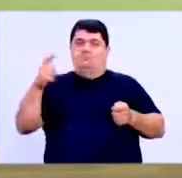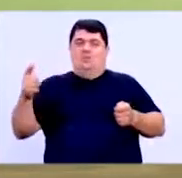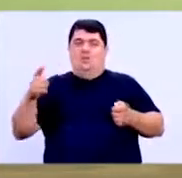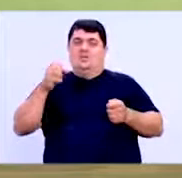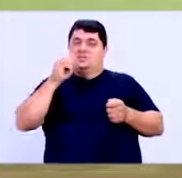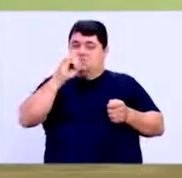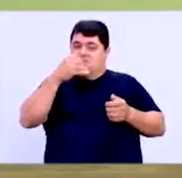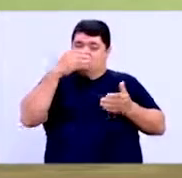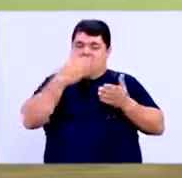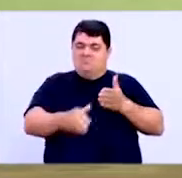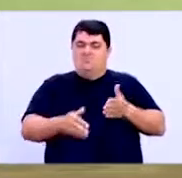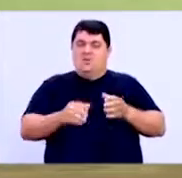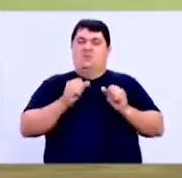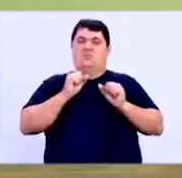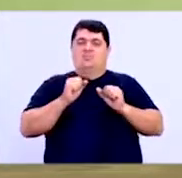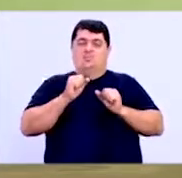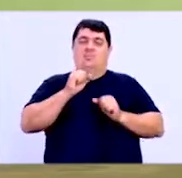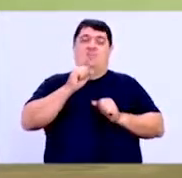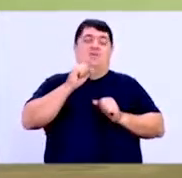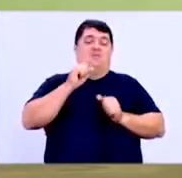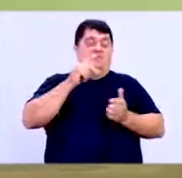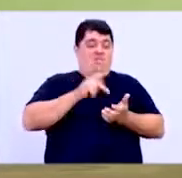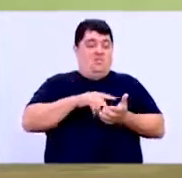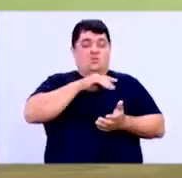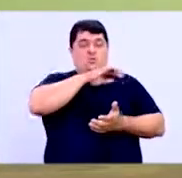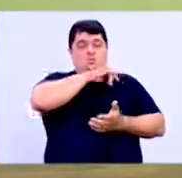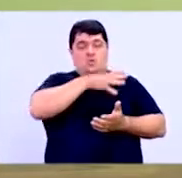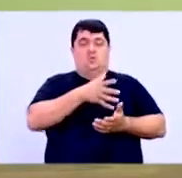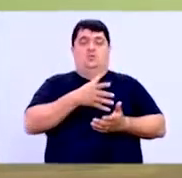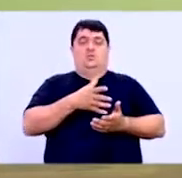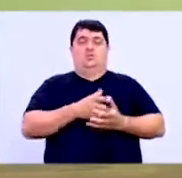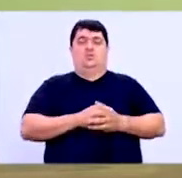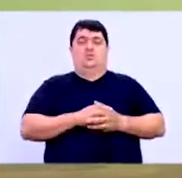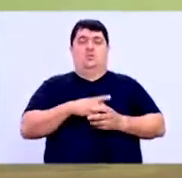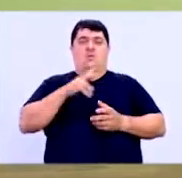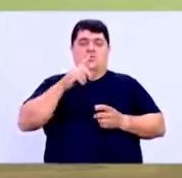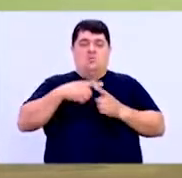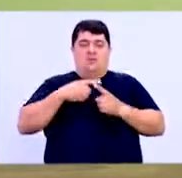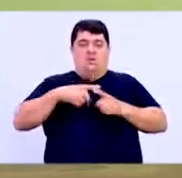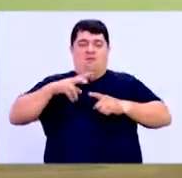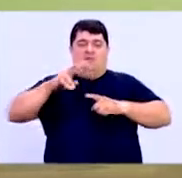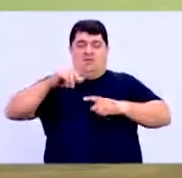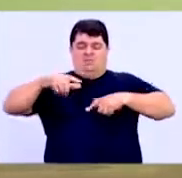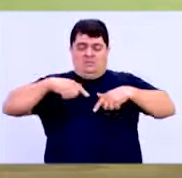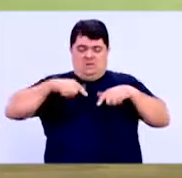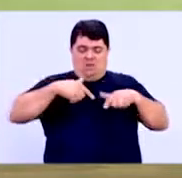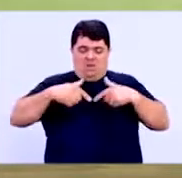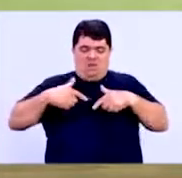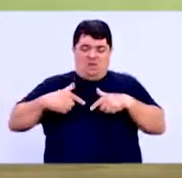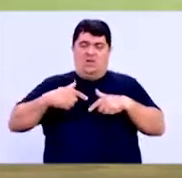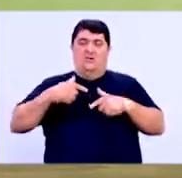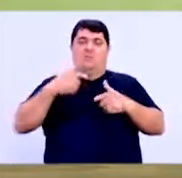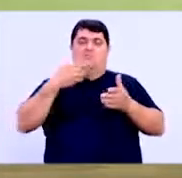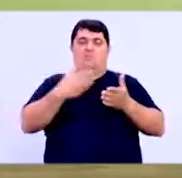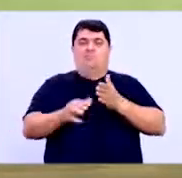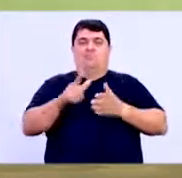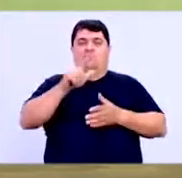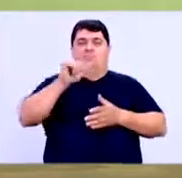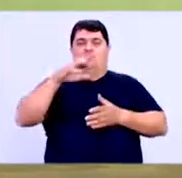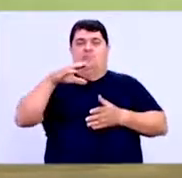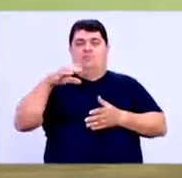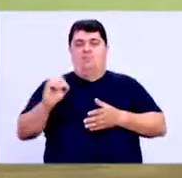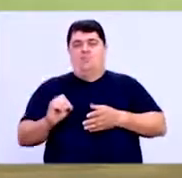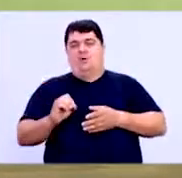esse controle, gente, pode ser uma coisa muito negativa. Você pode trabalhar e perder todo o seu lucro por incorrer